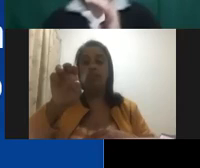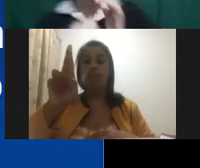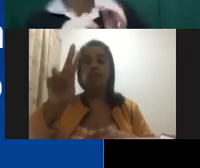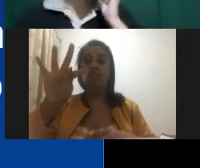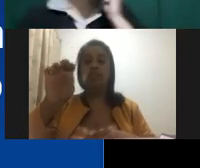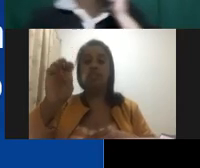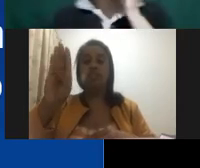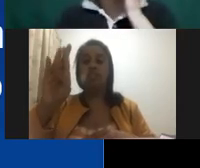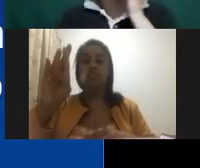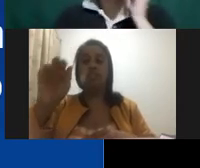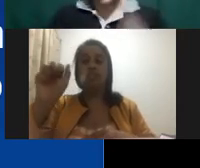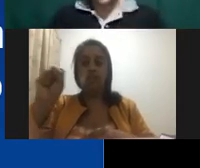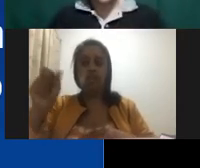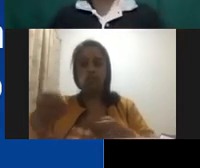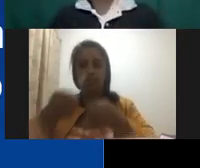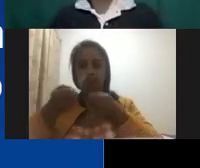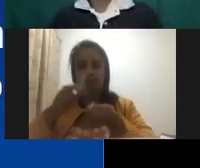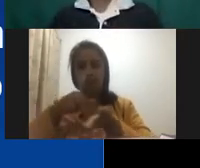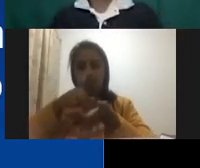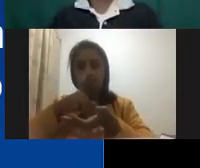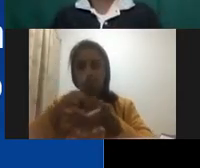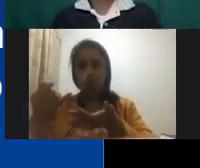importante, né?